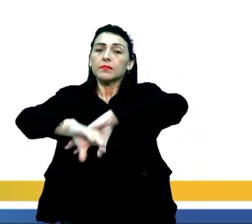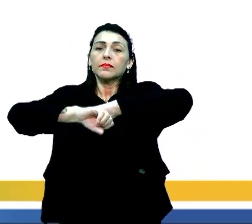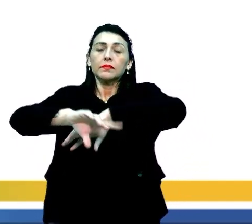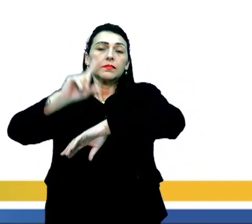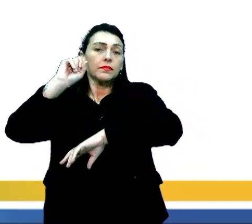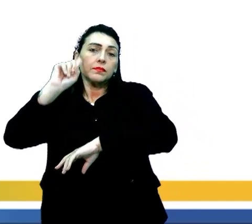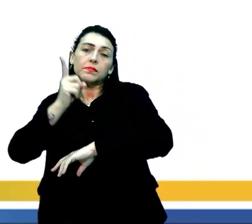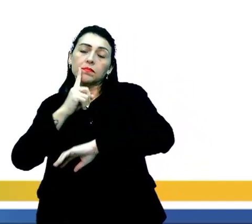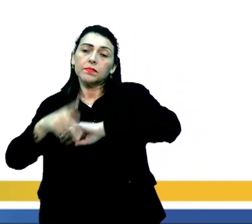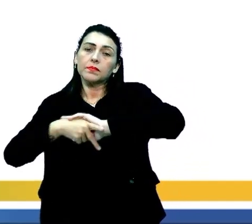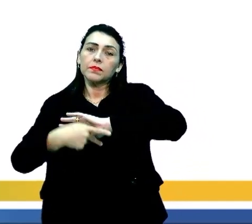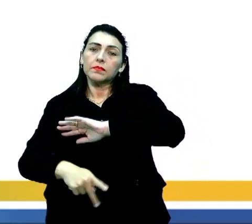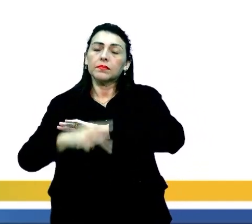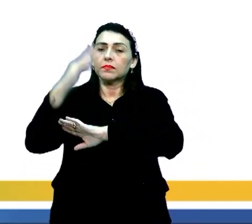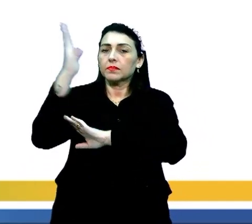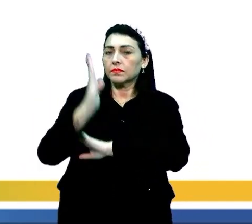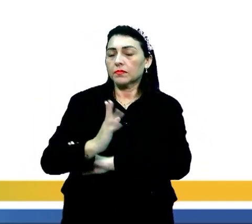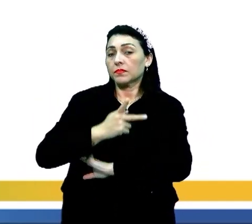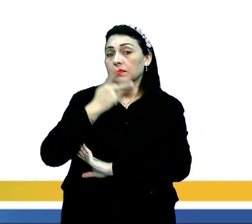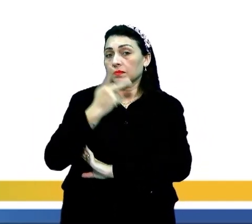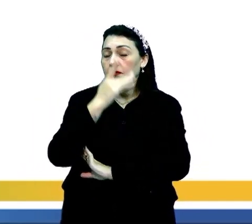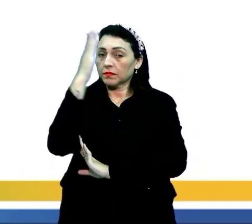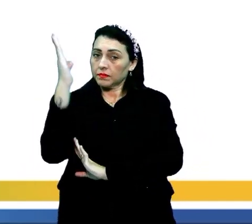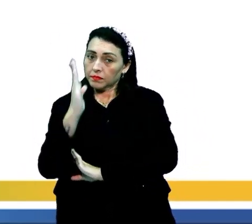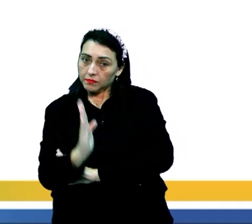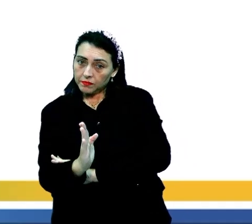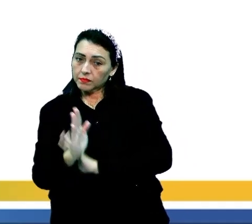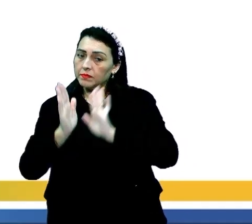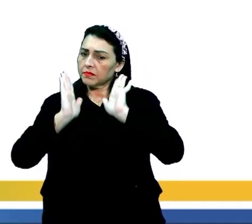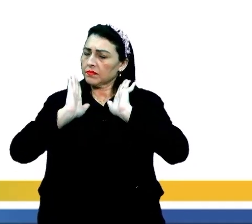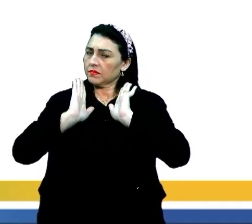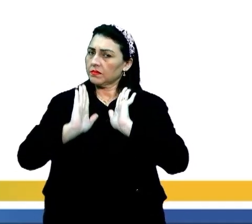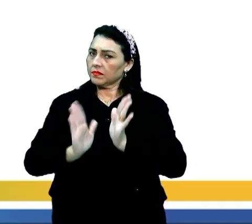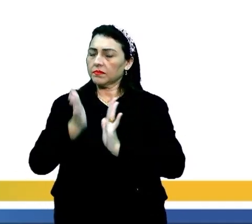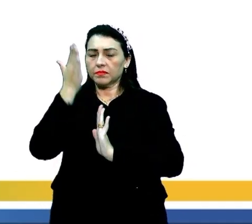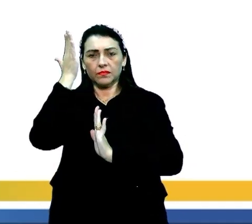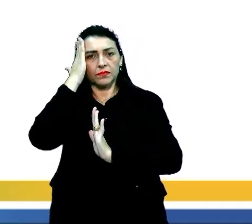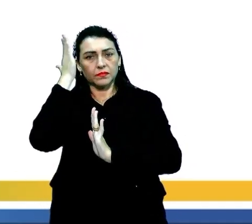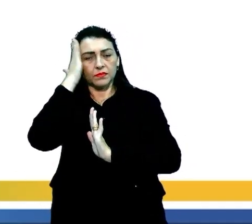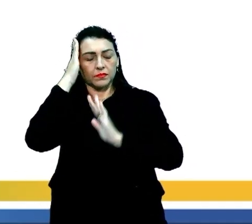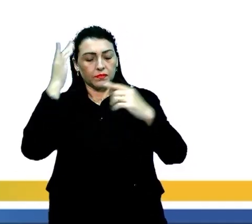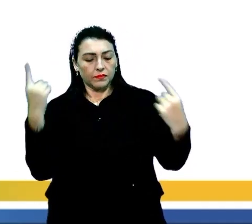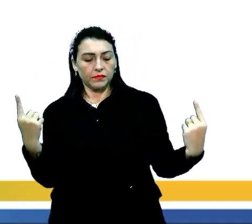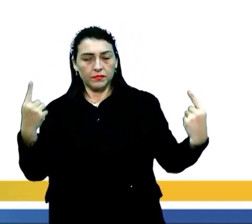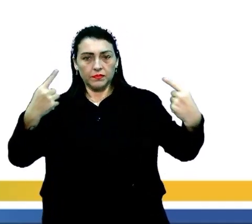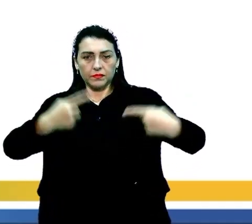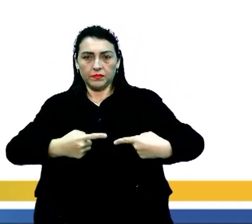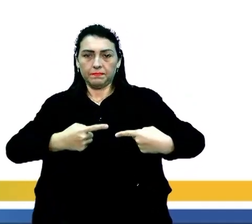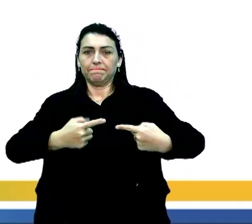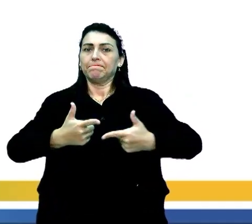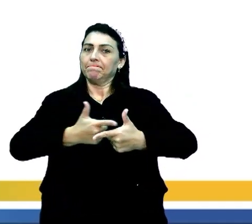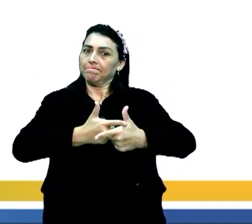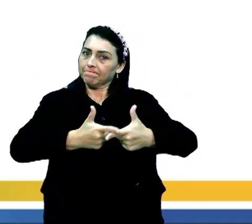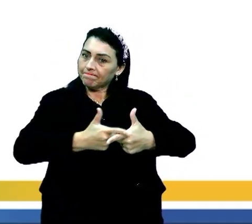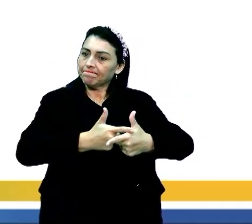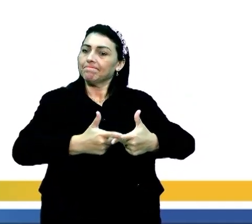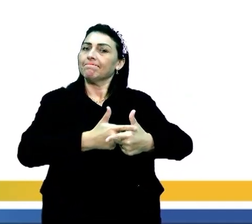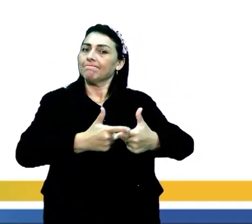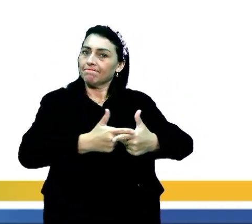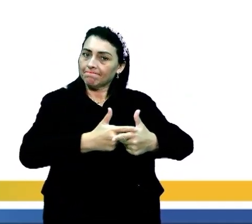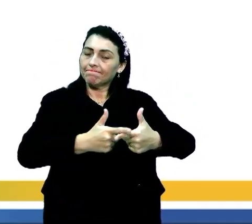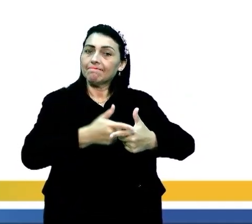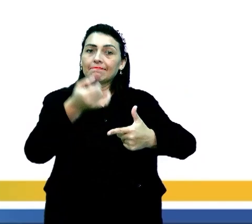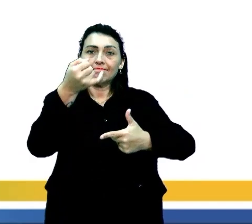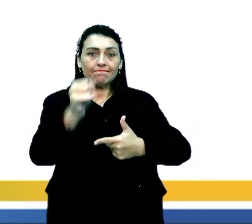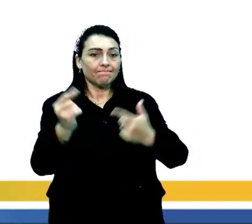de surdos no Brasil. Estamos falando do Brasil, eu já sei que são desafios, eu tenho uma problemática aí, né, gente? Porque